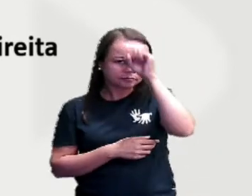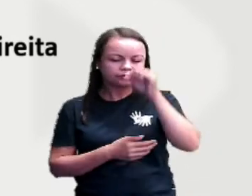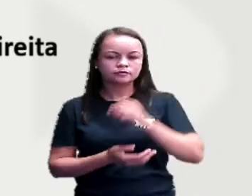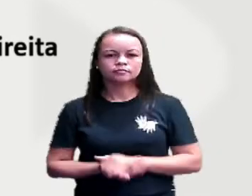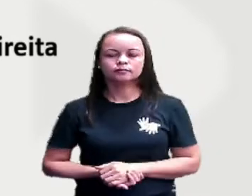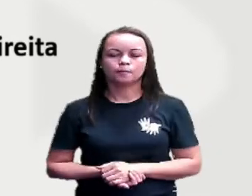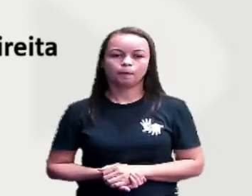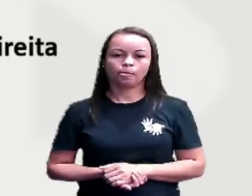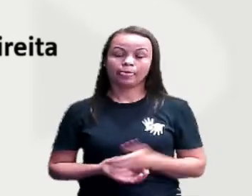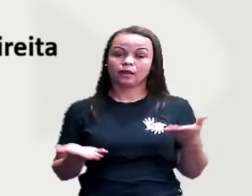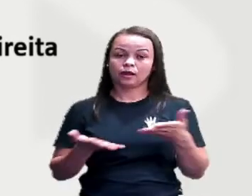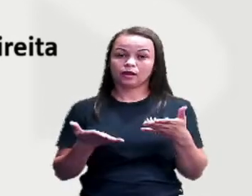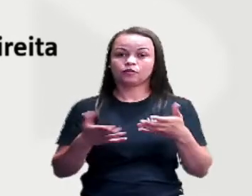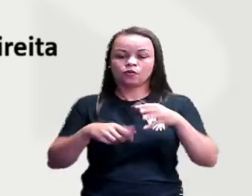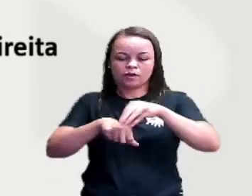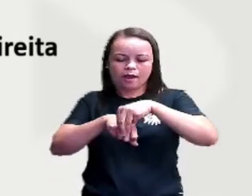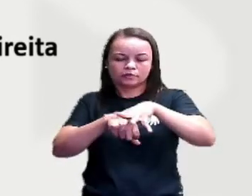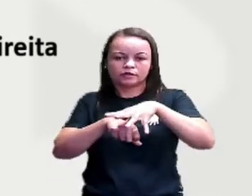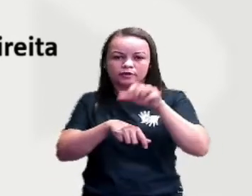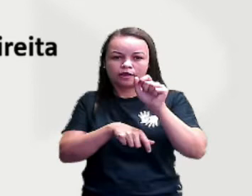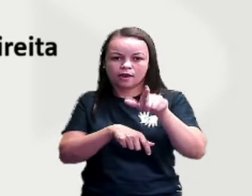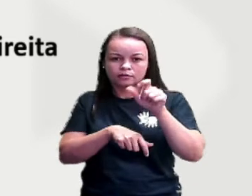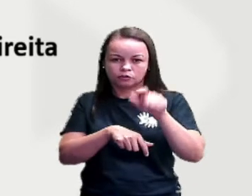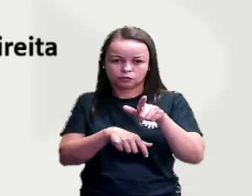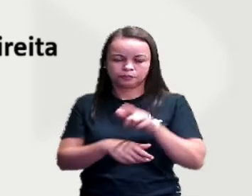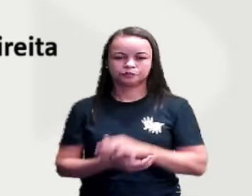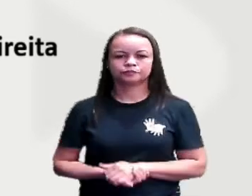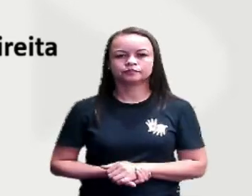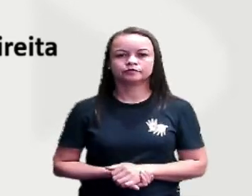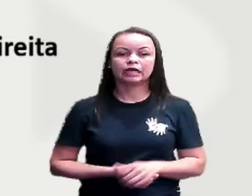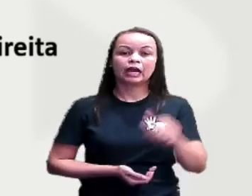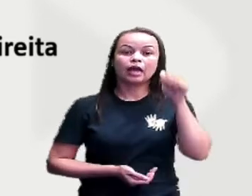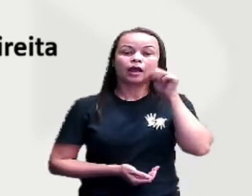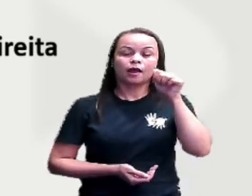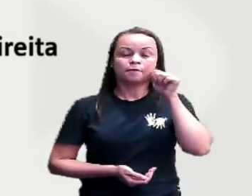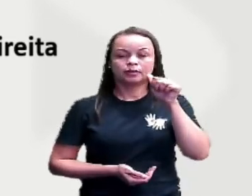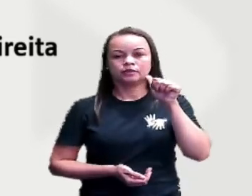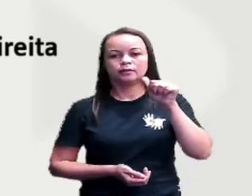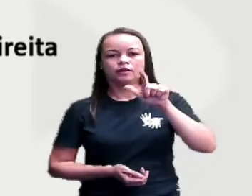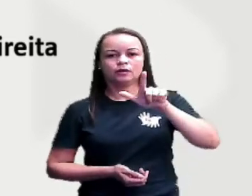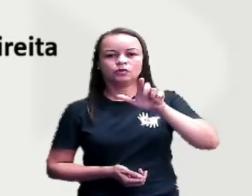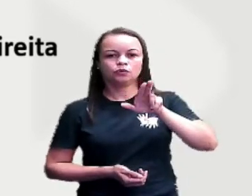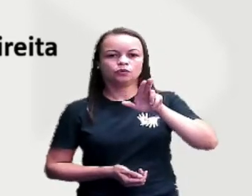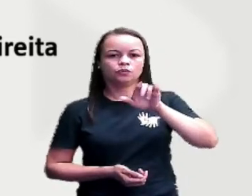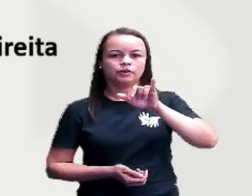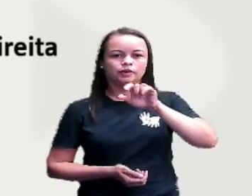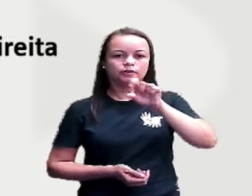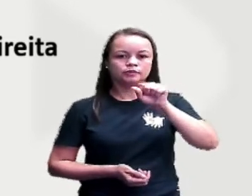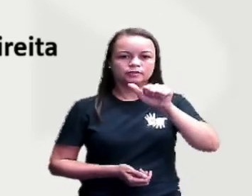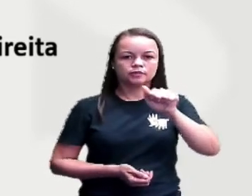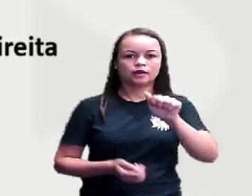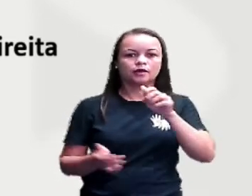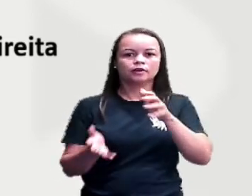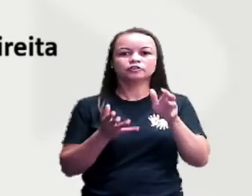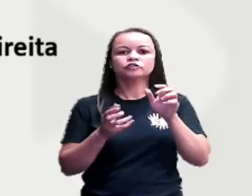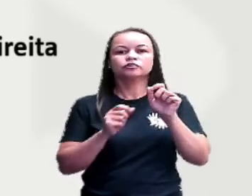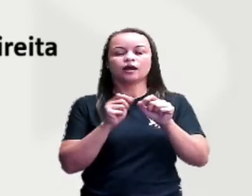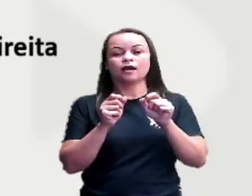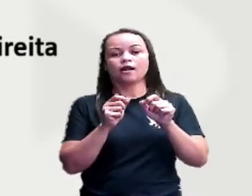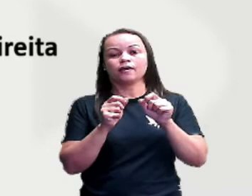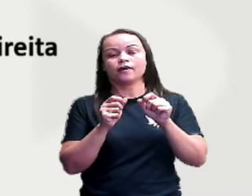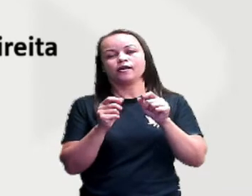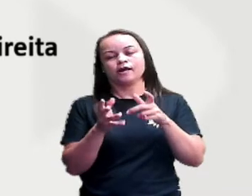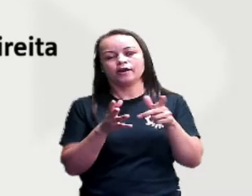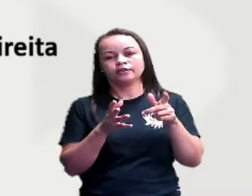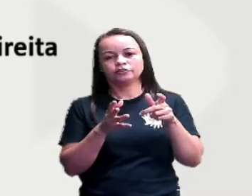Vamos para a dica azul. Luísa está à esquerda de Bruno.